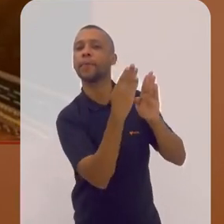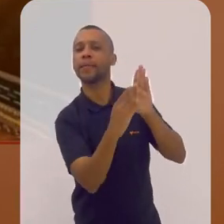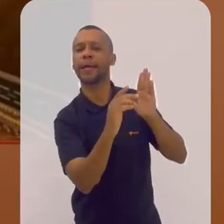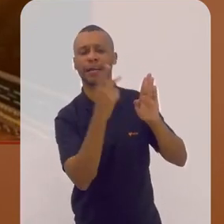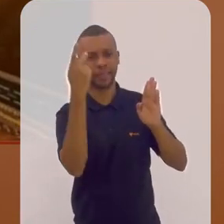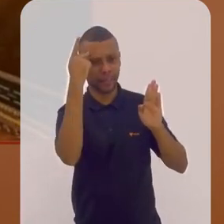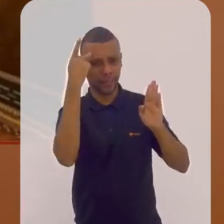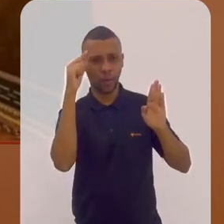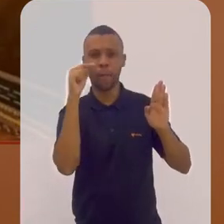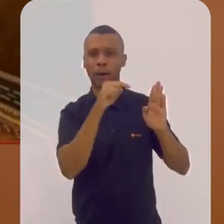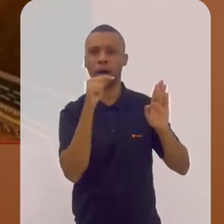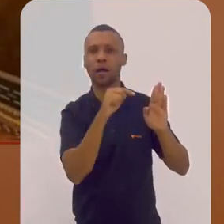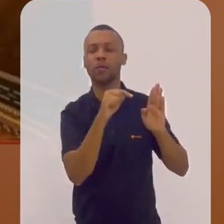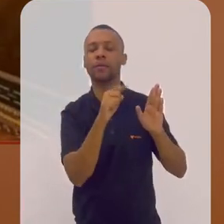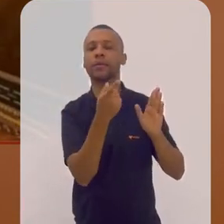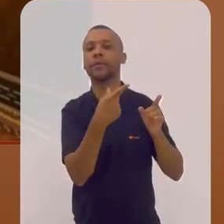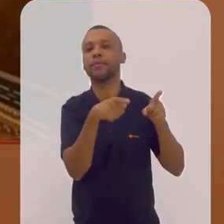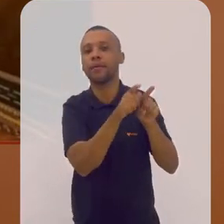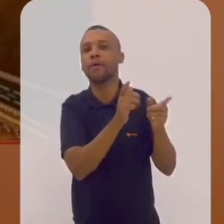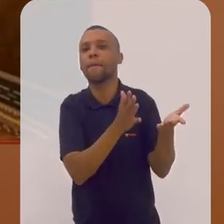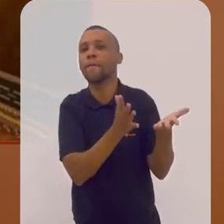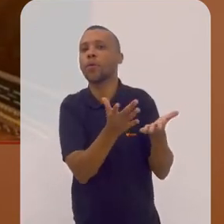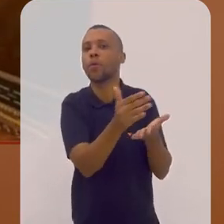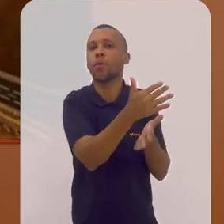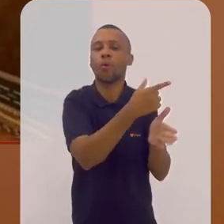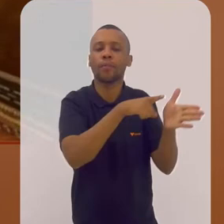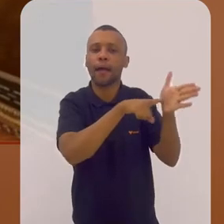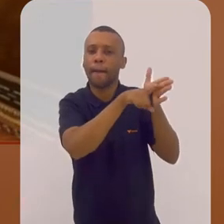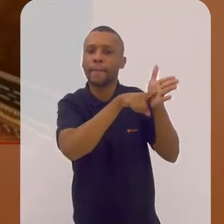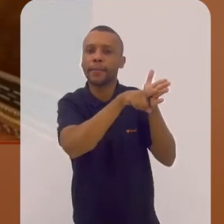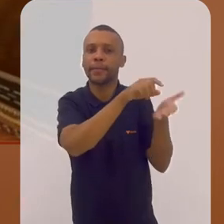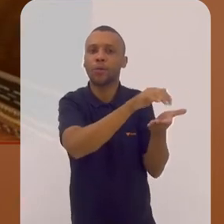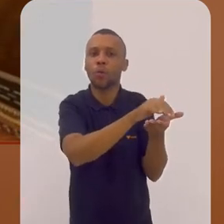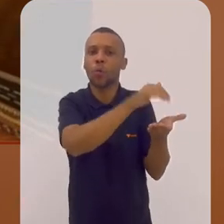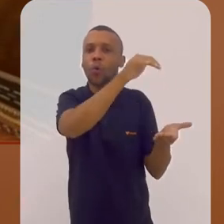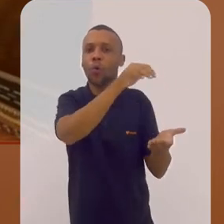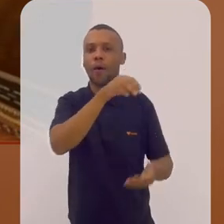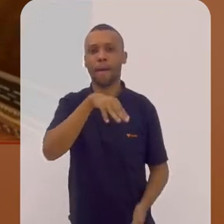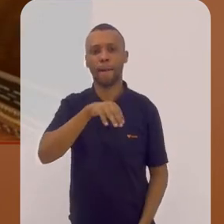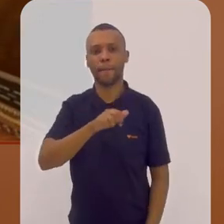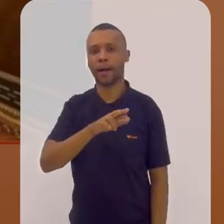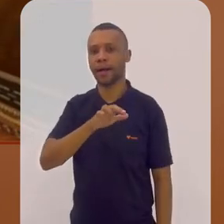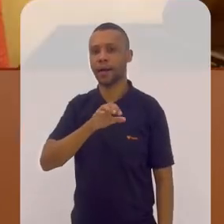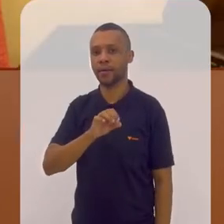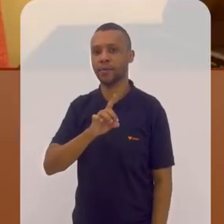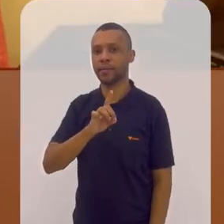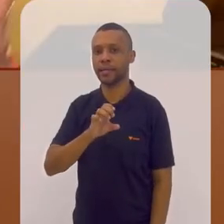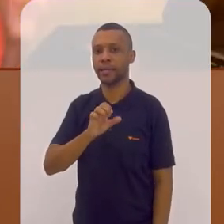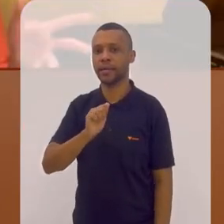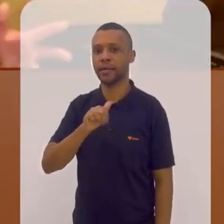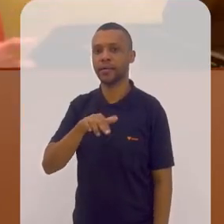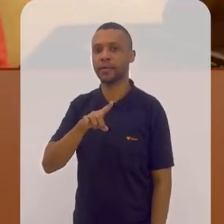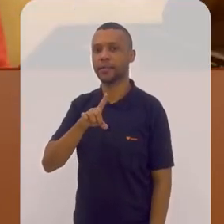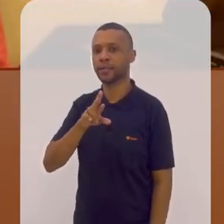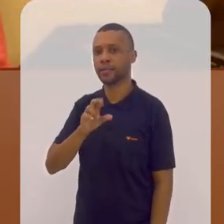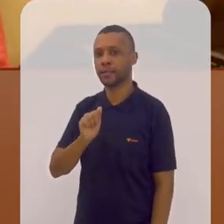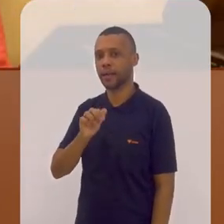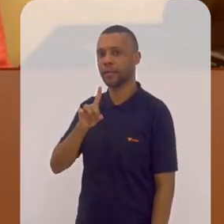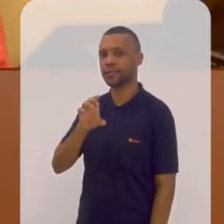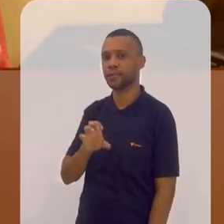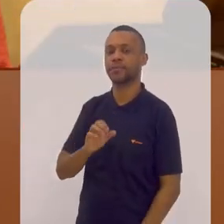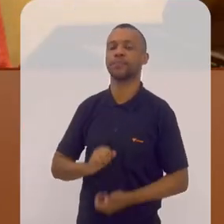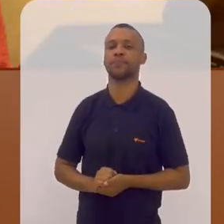que também foi digamos, um depósito das pesquisas do Mário de Andrade. E aqui no Rio,